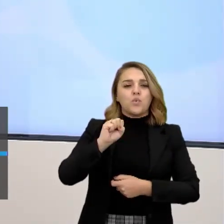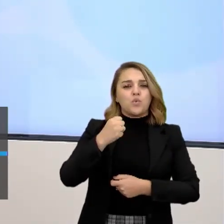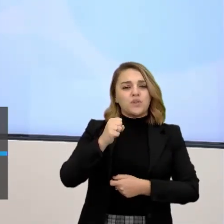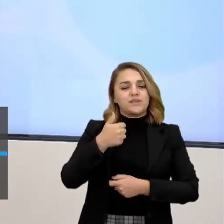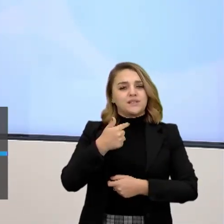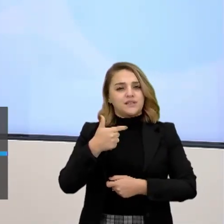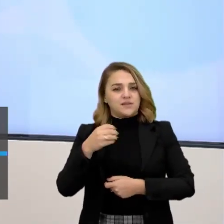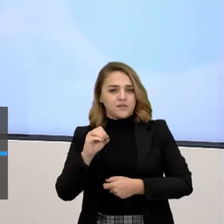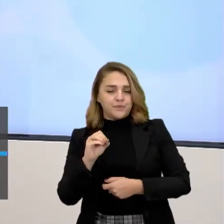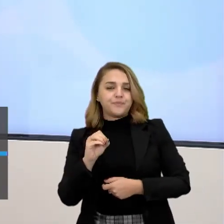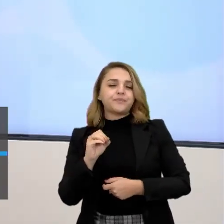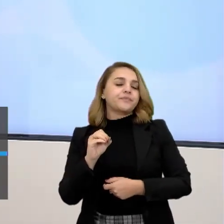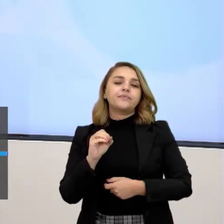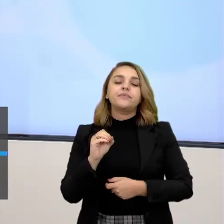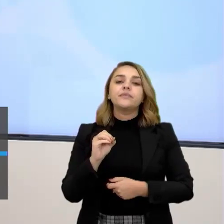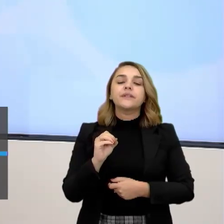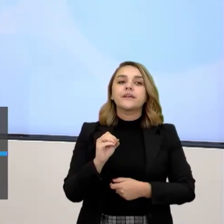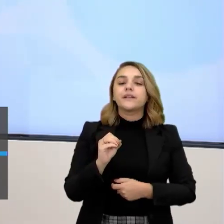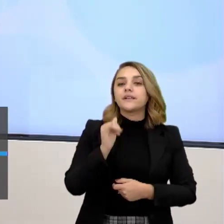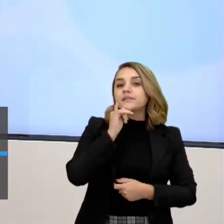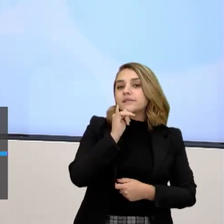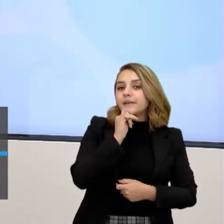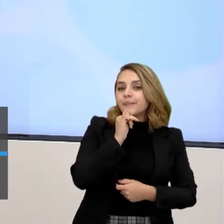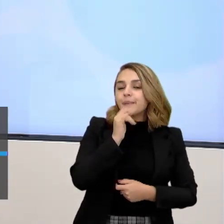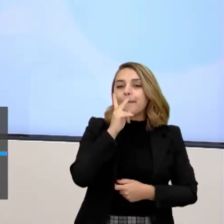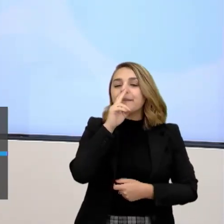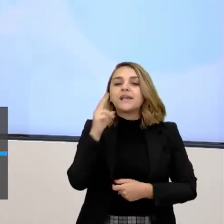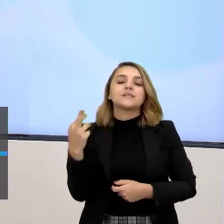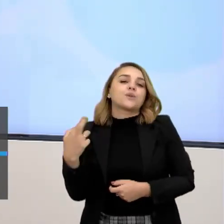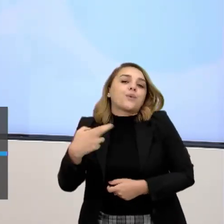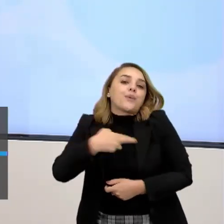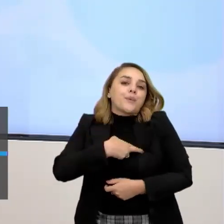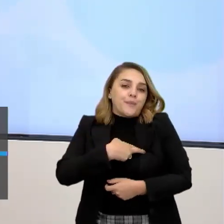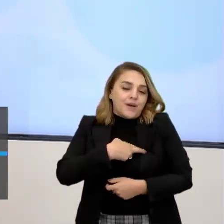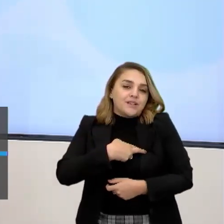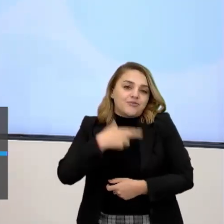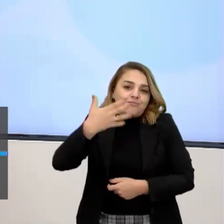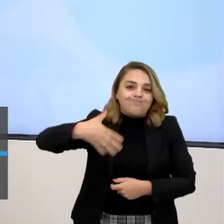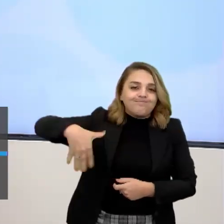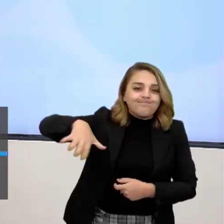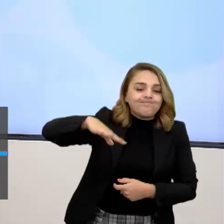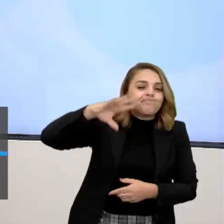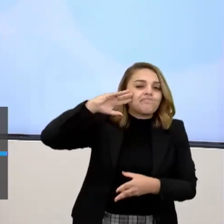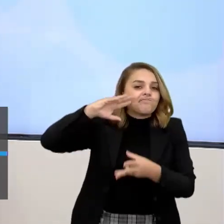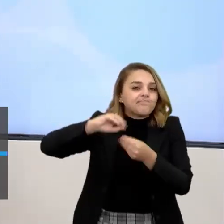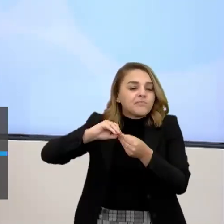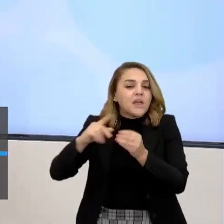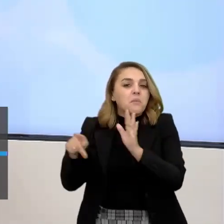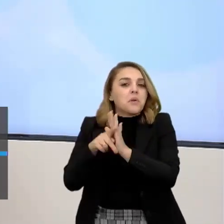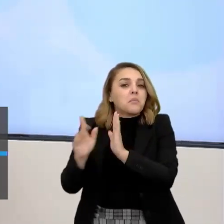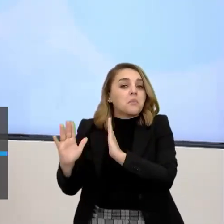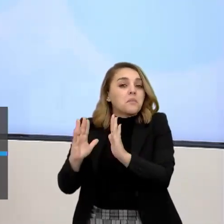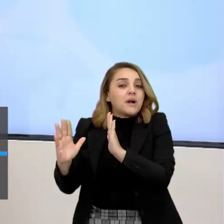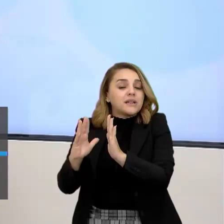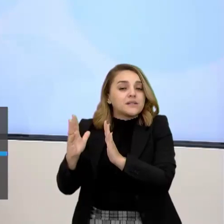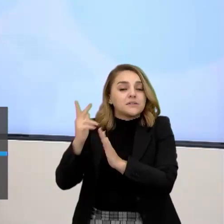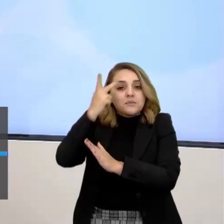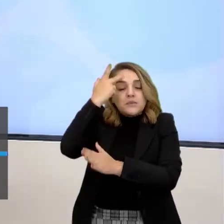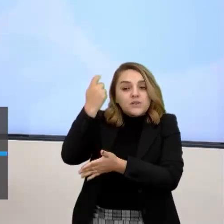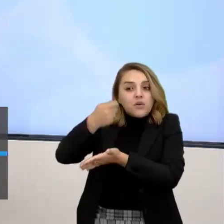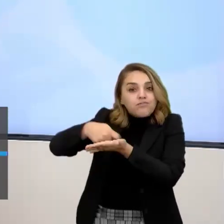1820, a gente chama de, sei lá, em geral a gente chama de romântico, porque é um período em que os escritores eram